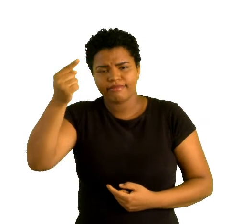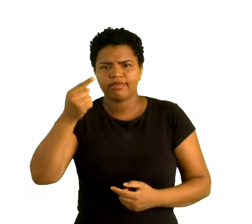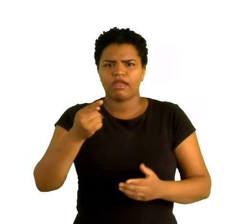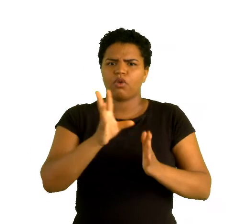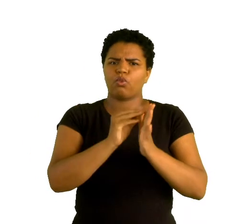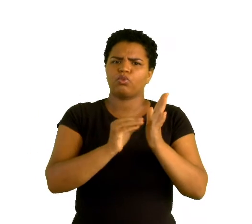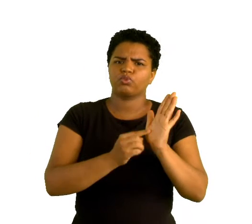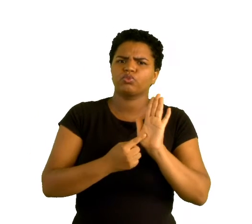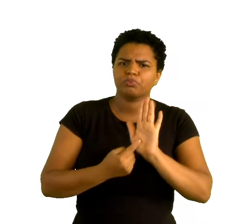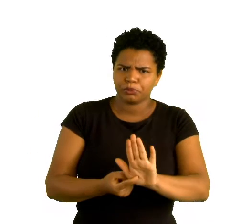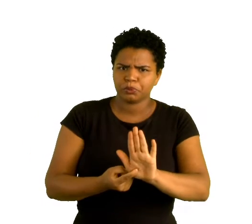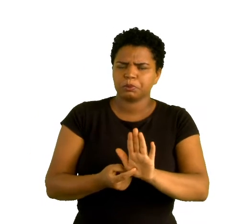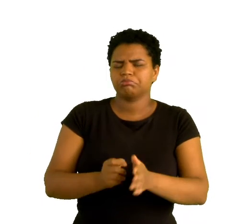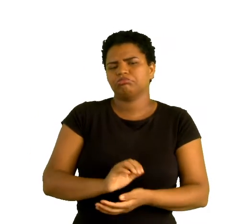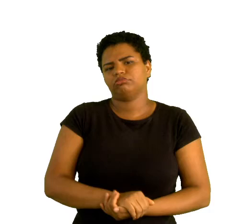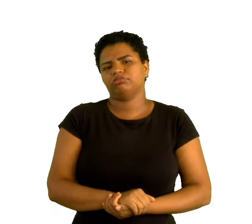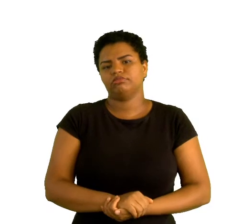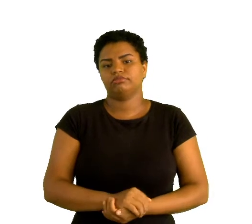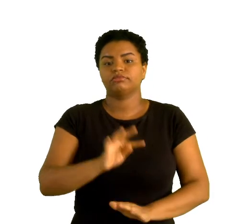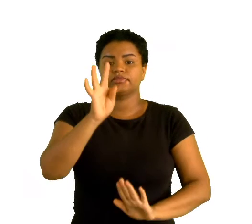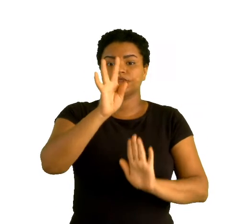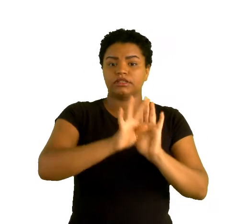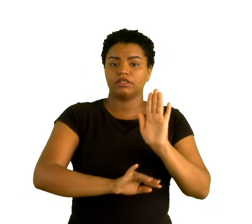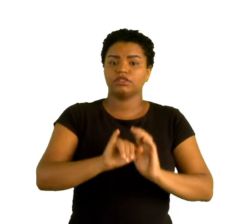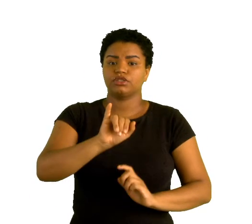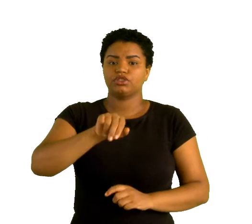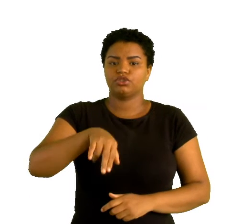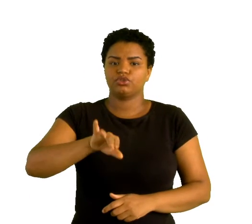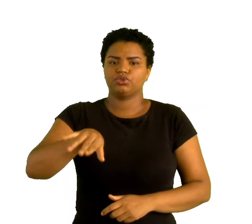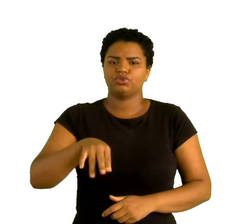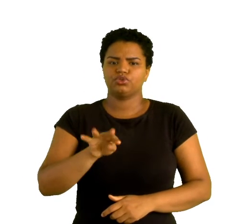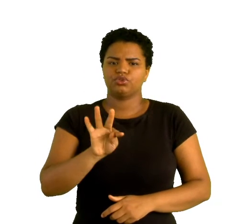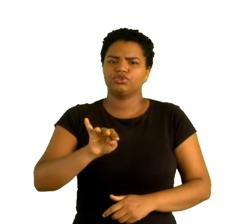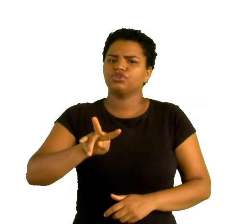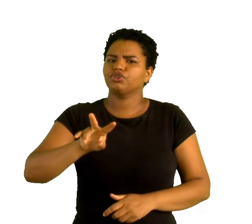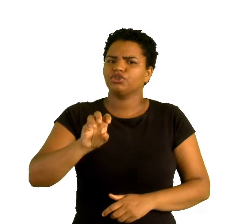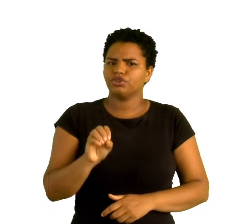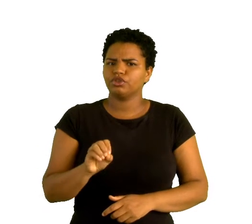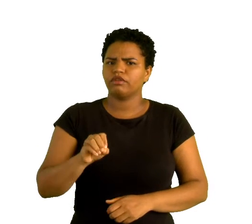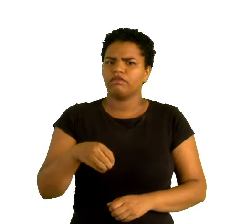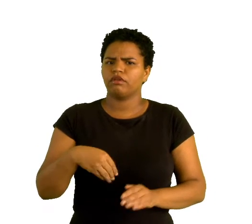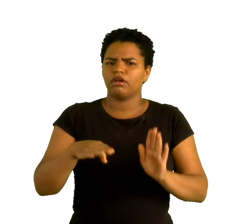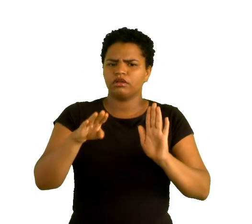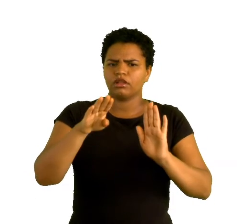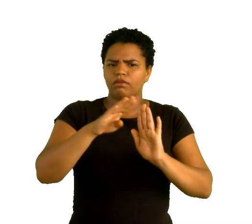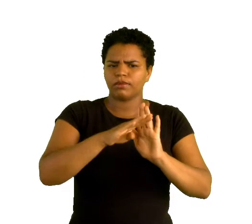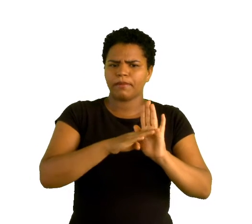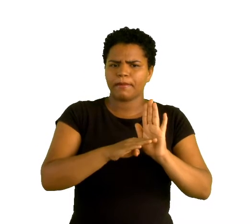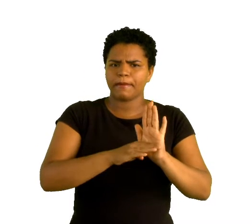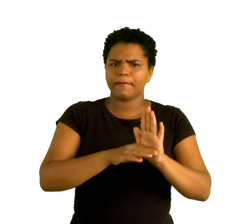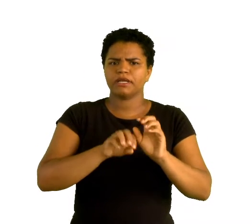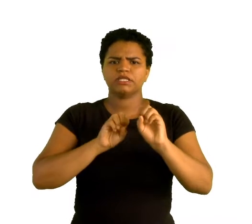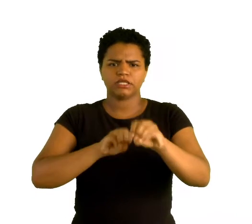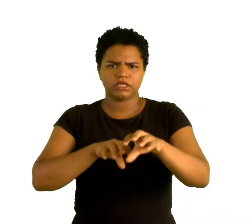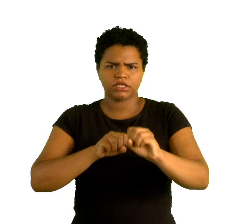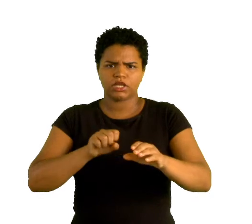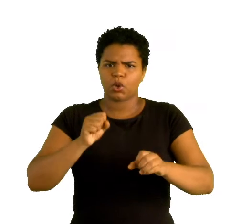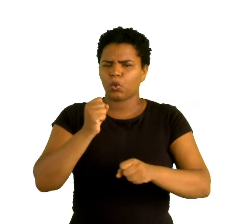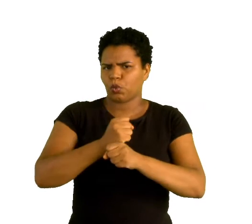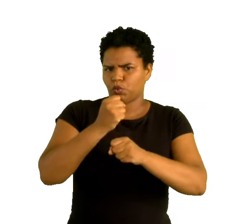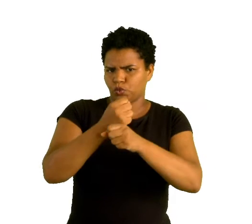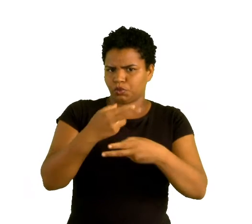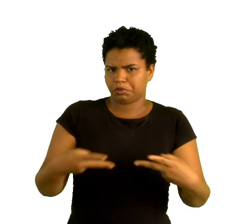conteúdo? O texto injuntivo está dando instruções de como construir algo? Ou um